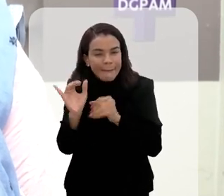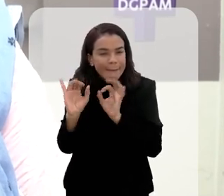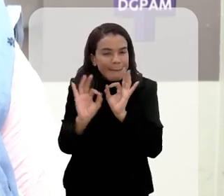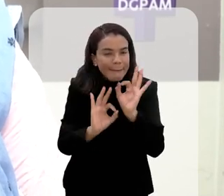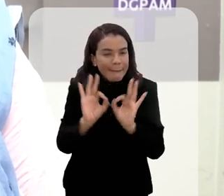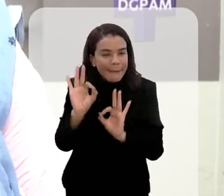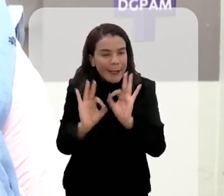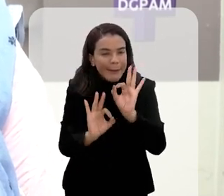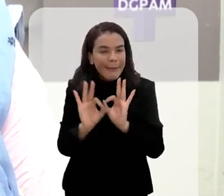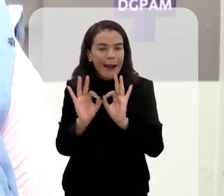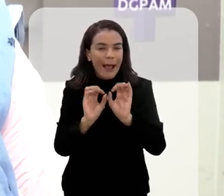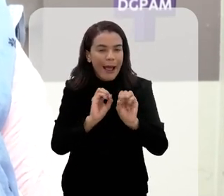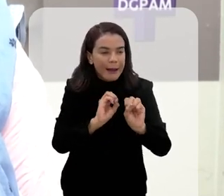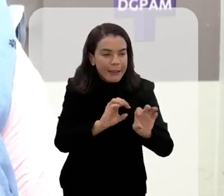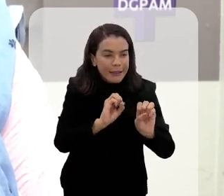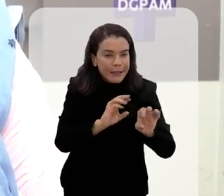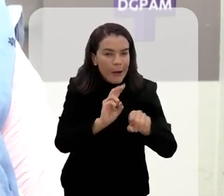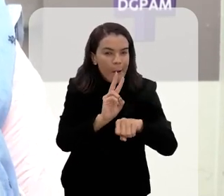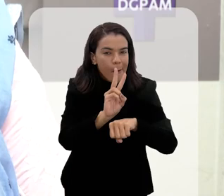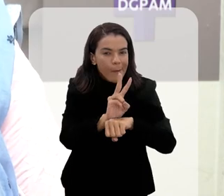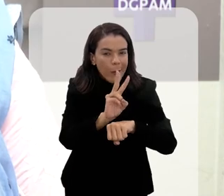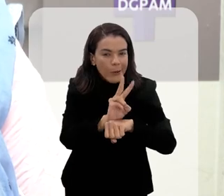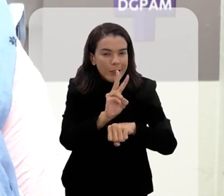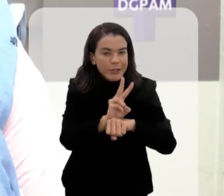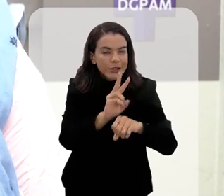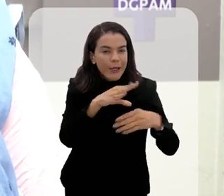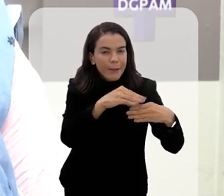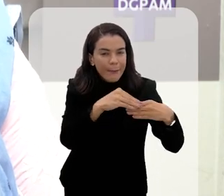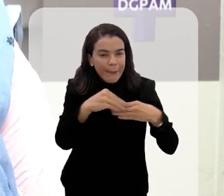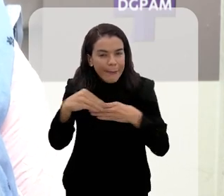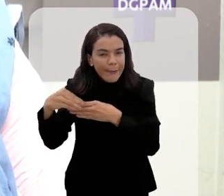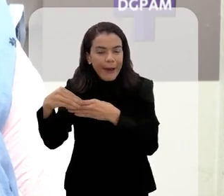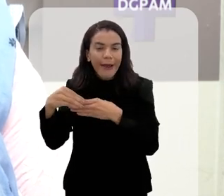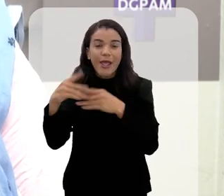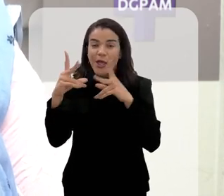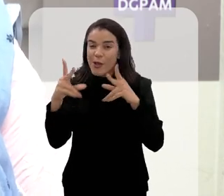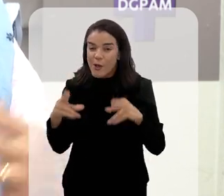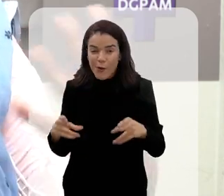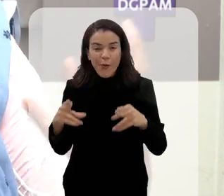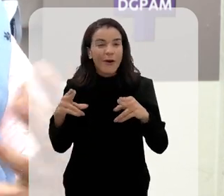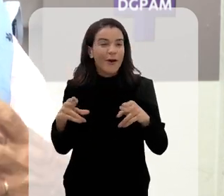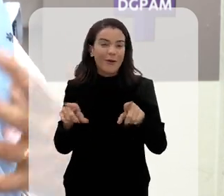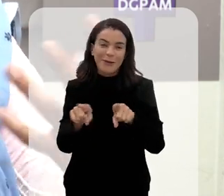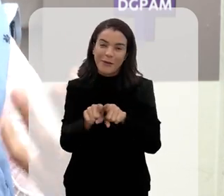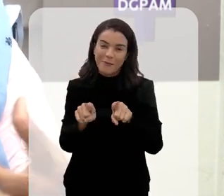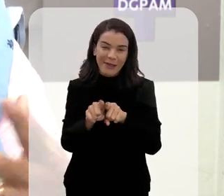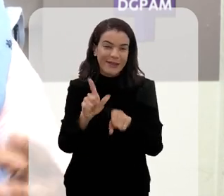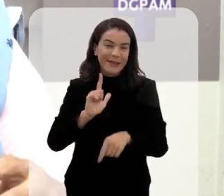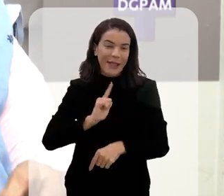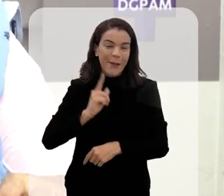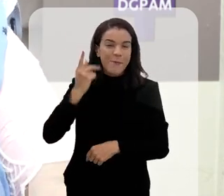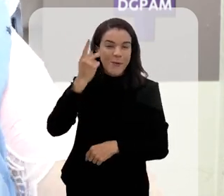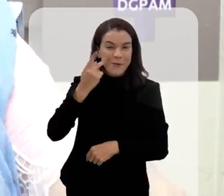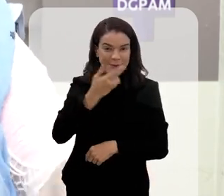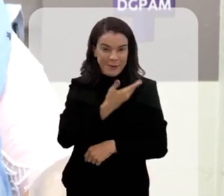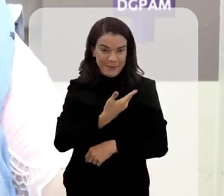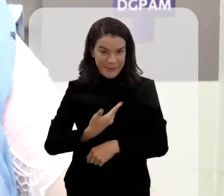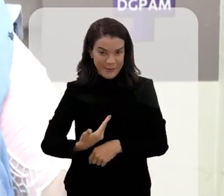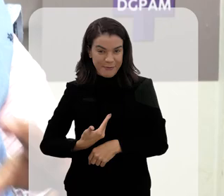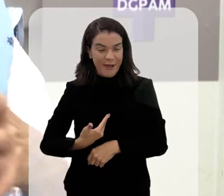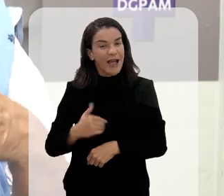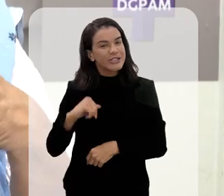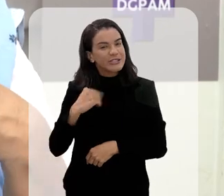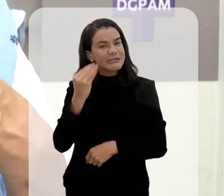preparar, qualificar, proteger, encaminhar, como tem dentro das